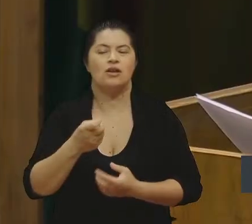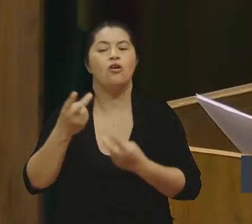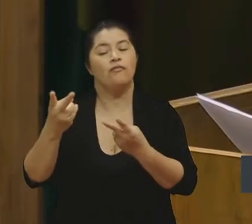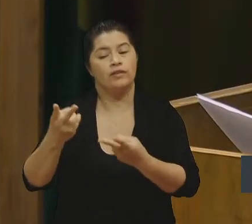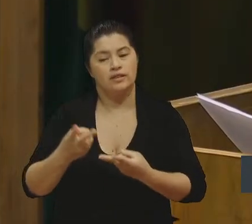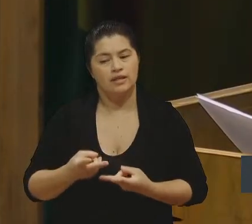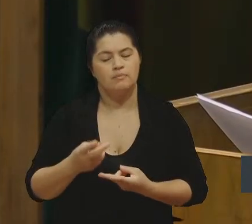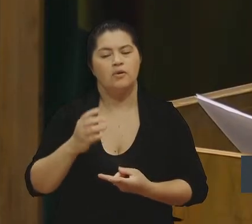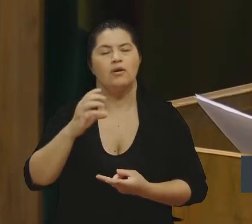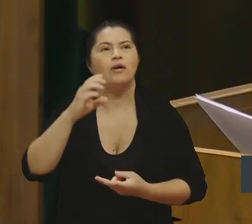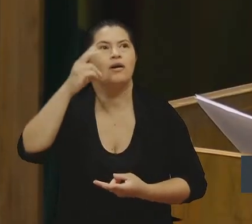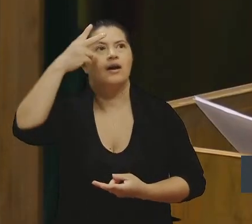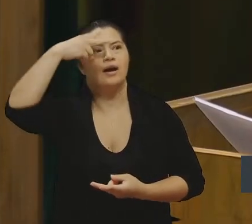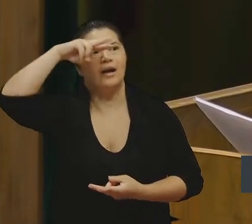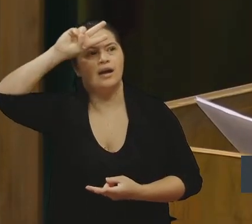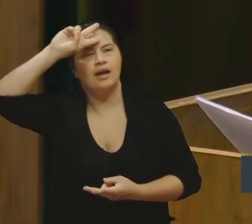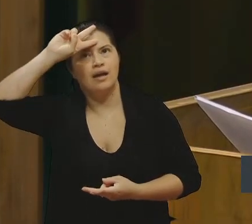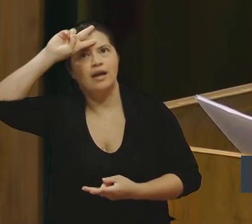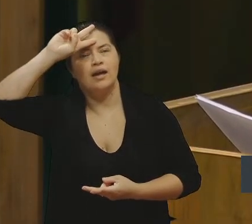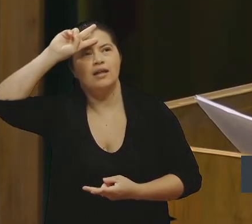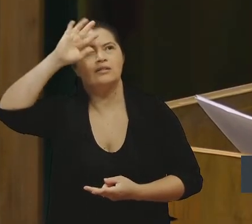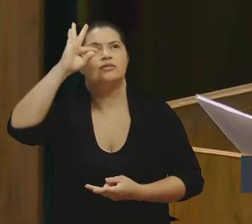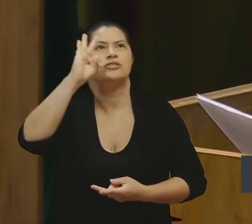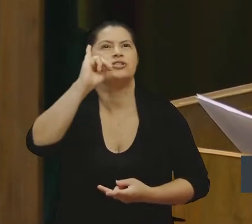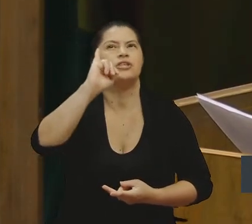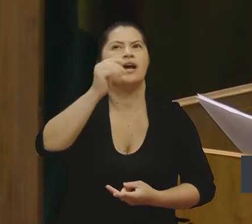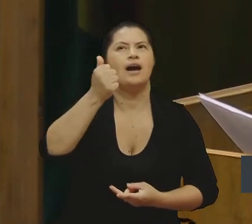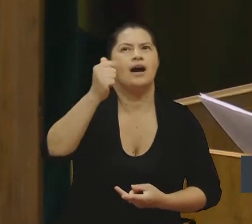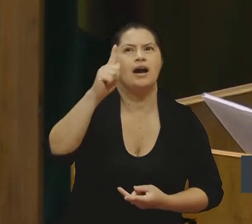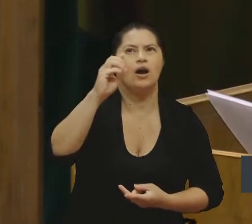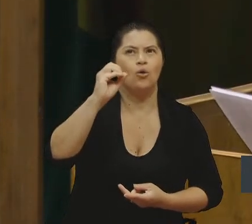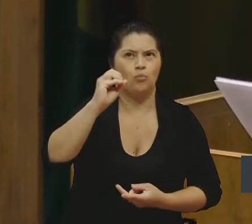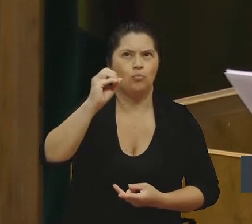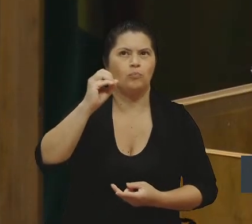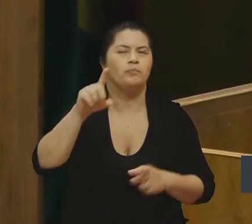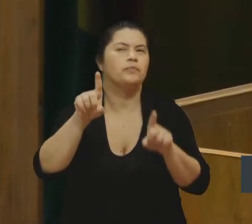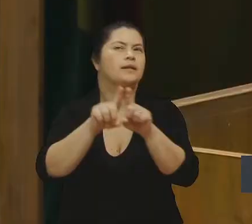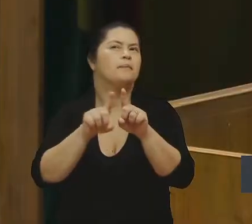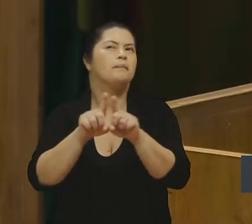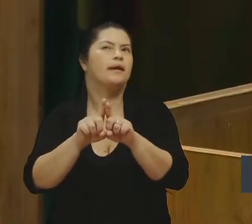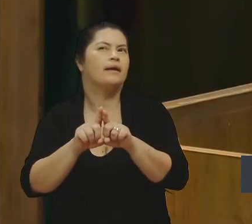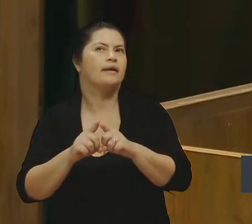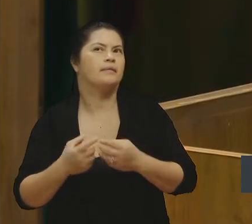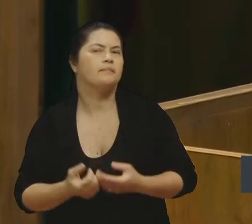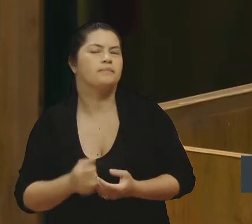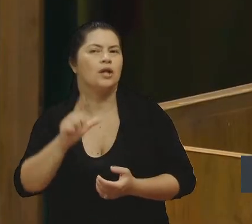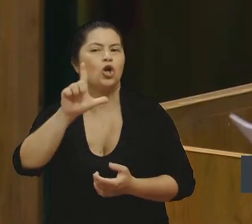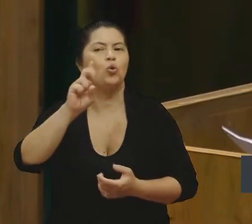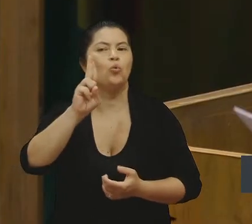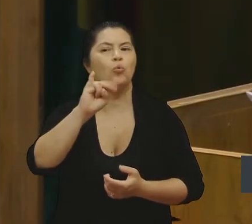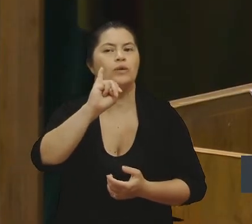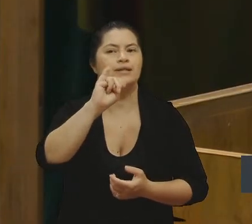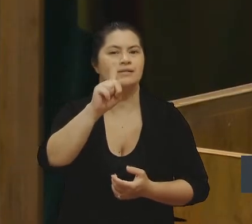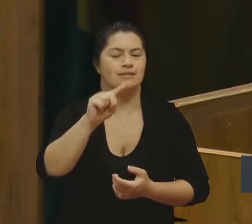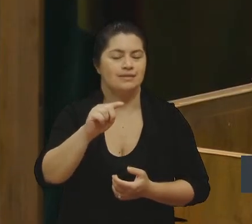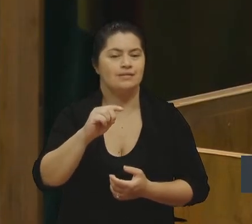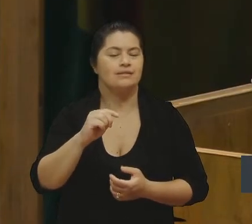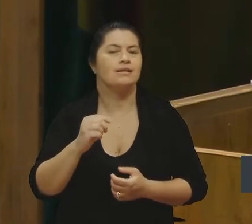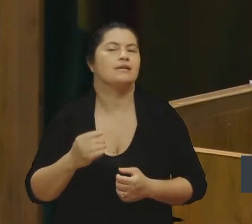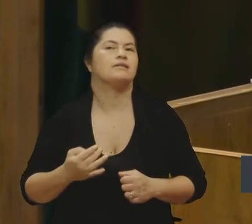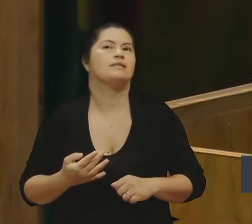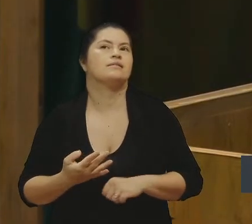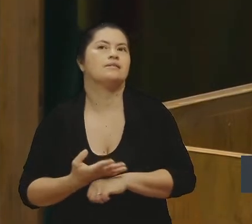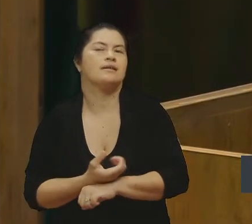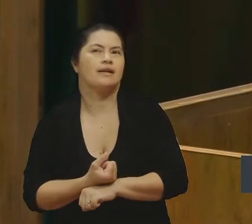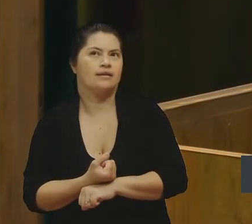Edson da Rosa, Tiago Azevedo e também o Luiz, da Sicredi, para fazer entrega